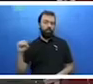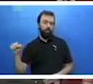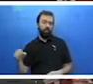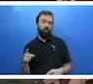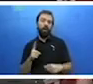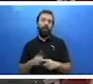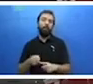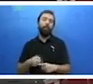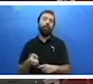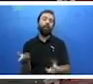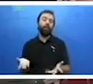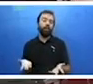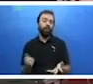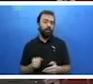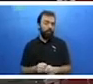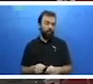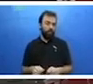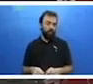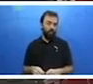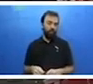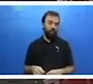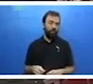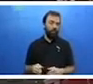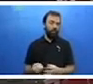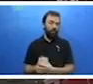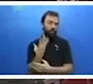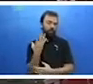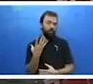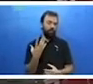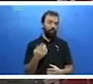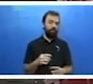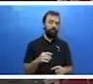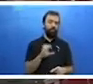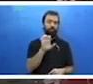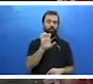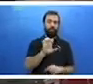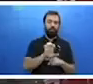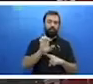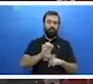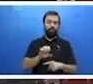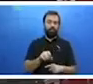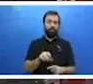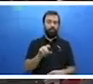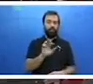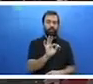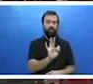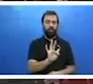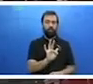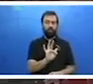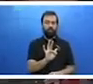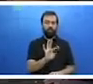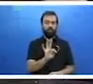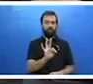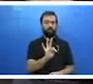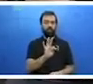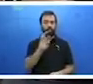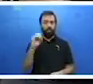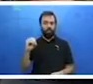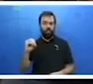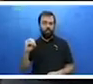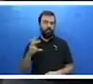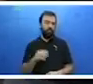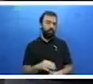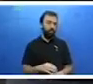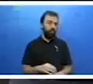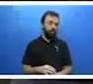desencadeou a nova divisão? A criação do estado de Tocantins. Região onde o estado de Goiás está